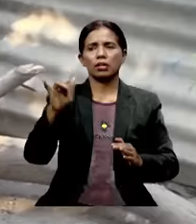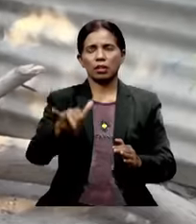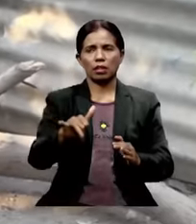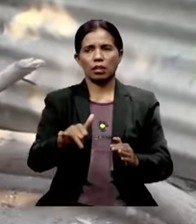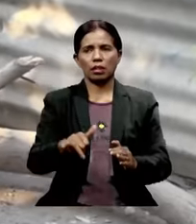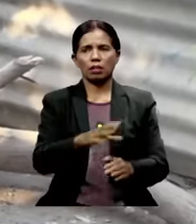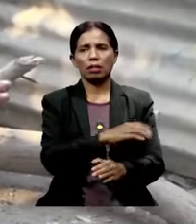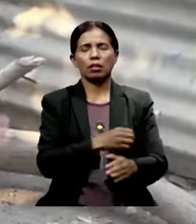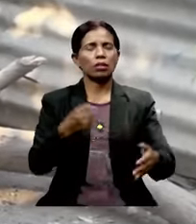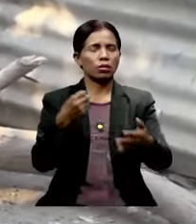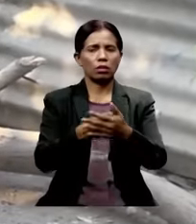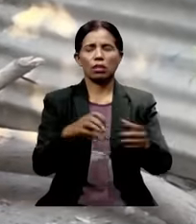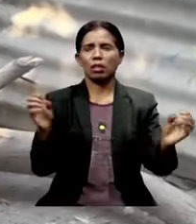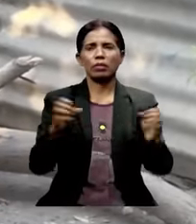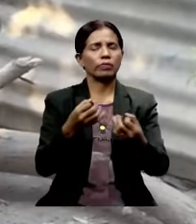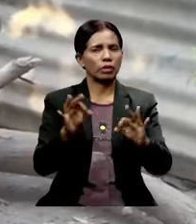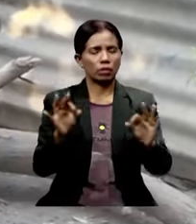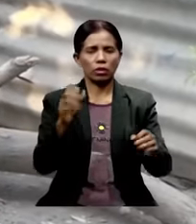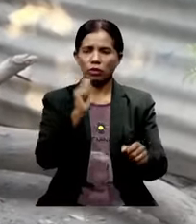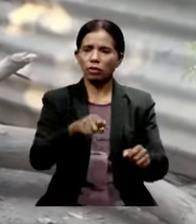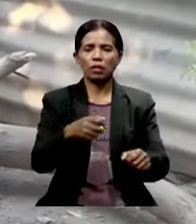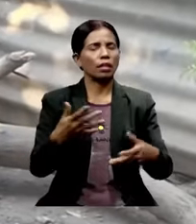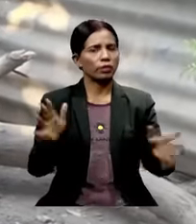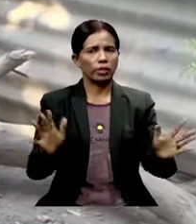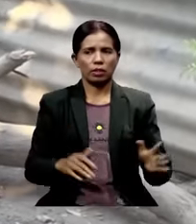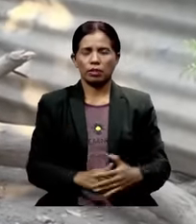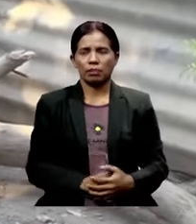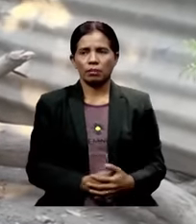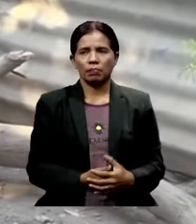cuné, se tu cuné, lós, eu estou lá.